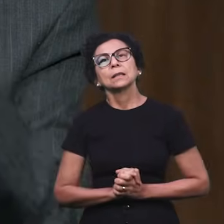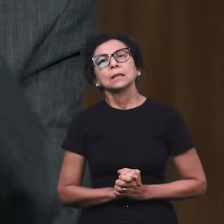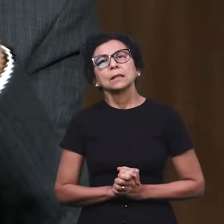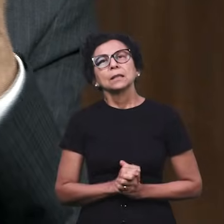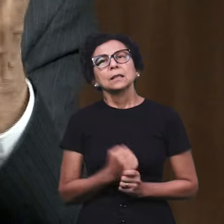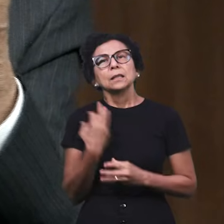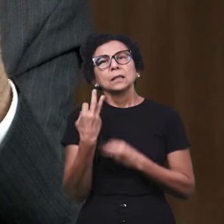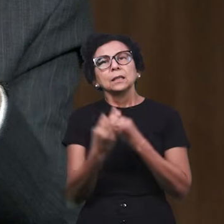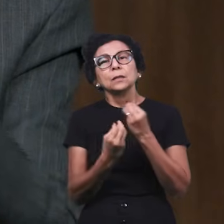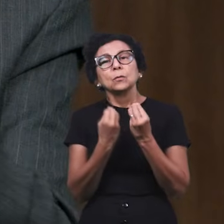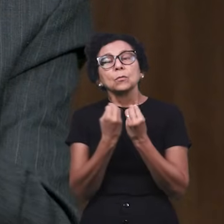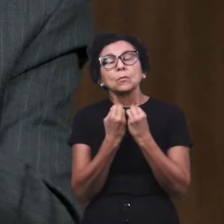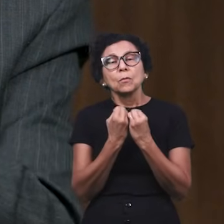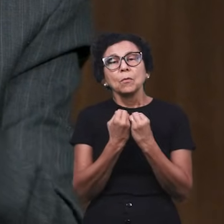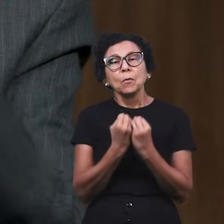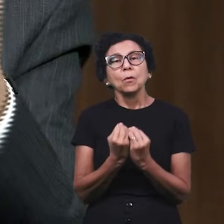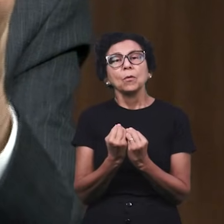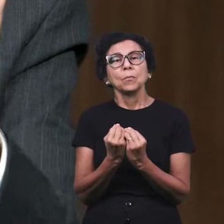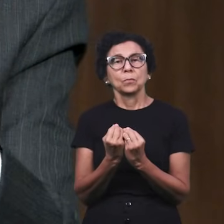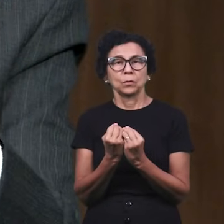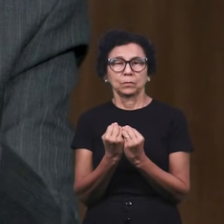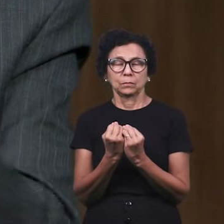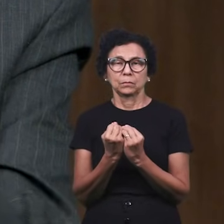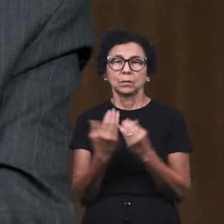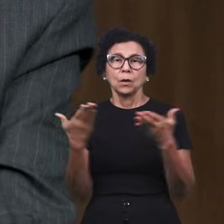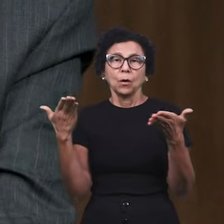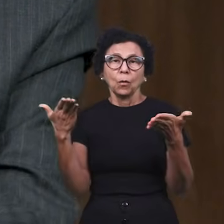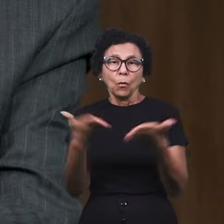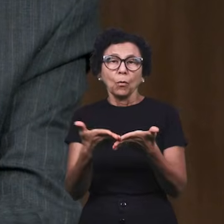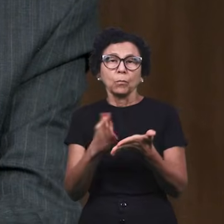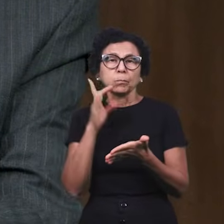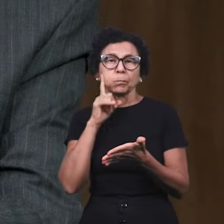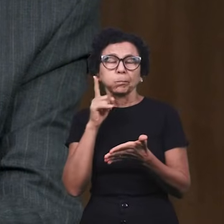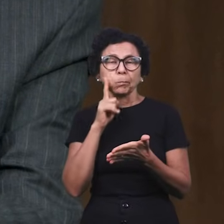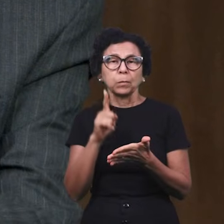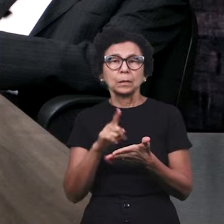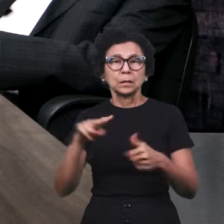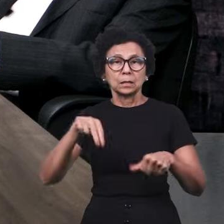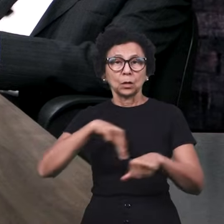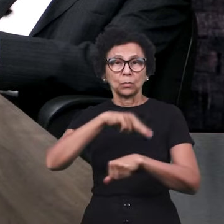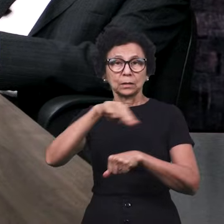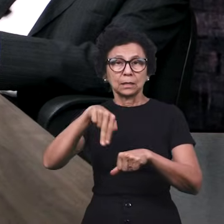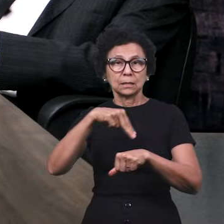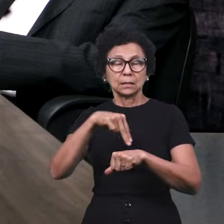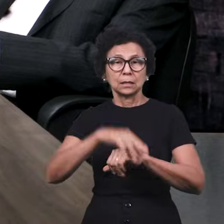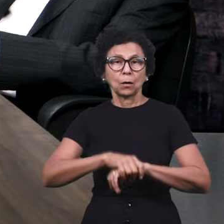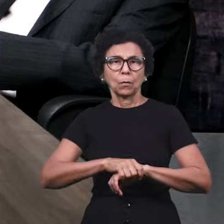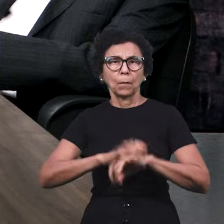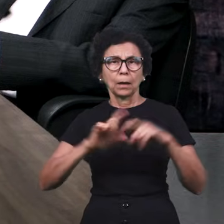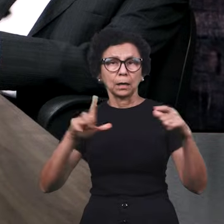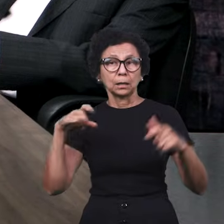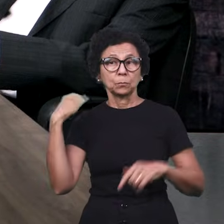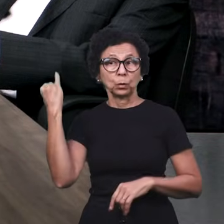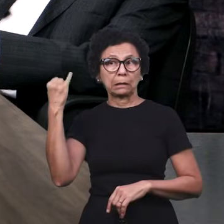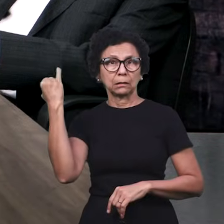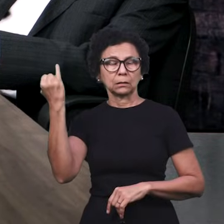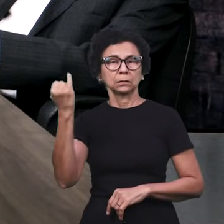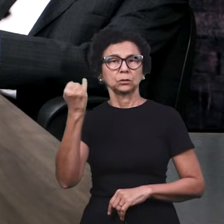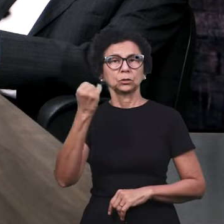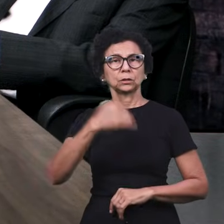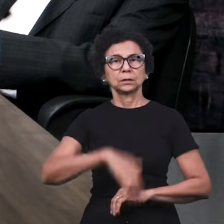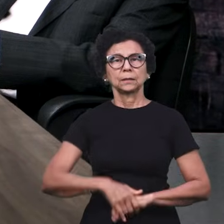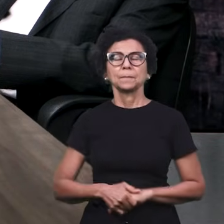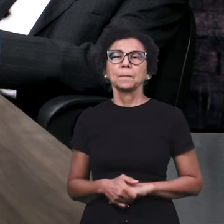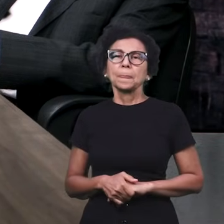isso prosperou para chegar a essa grande nação que são os Estados Unidos hoje? Bem, os primeiros puritanos chegaram